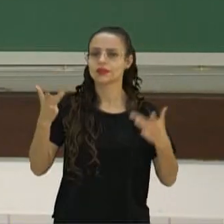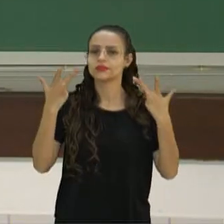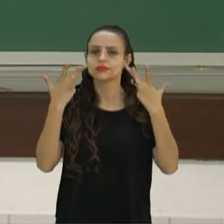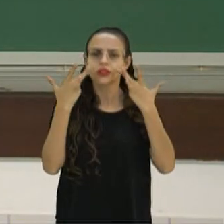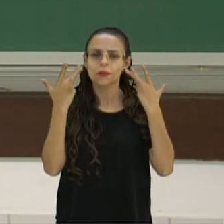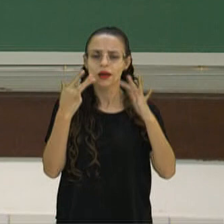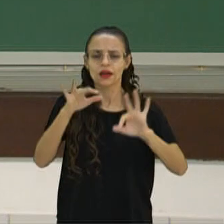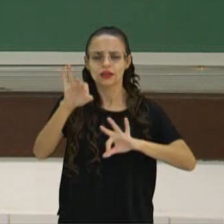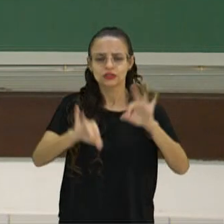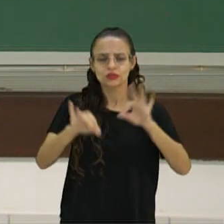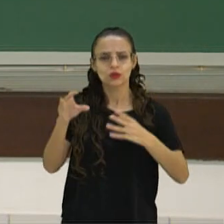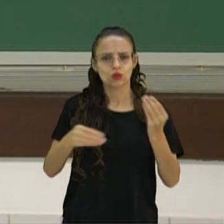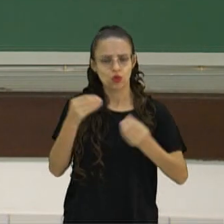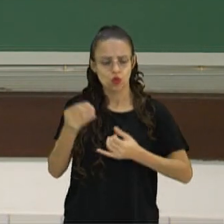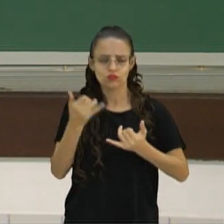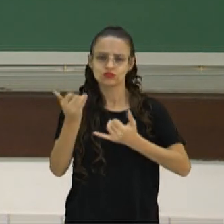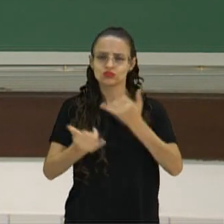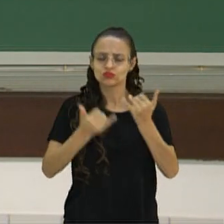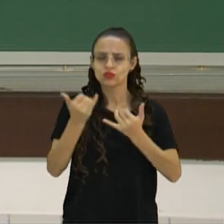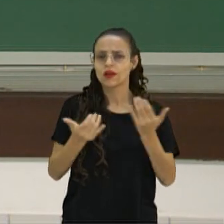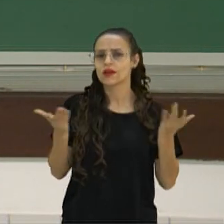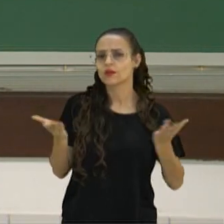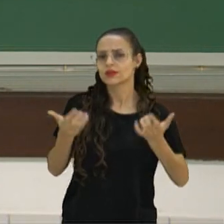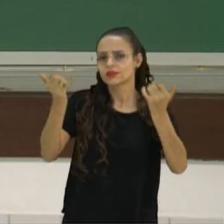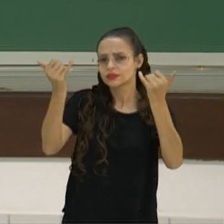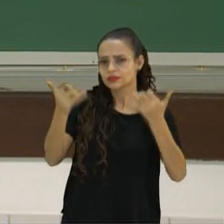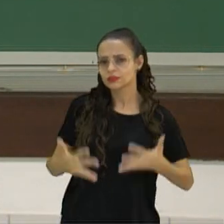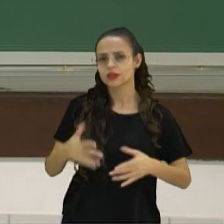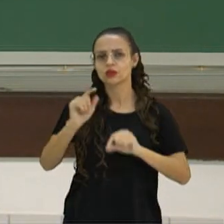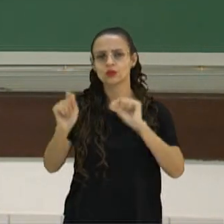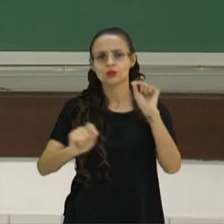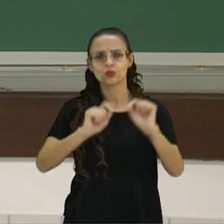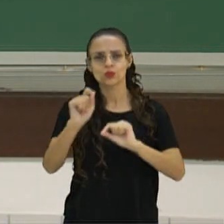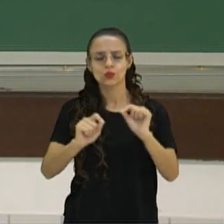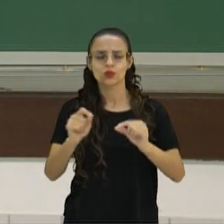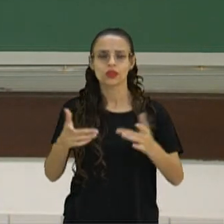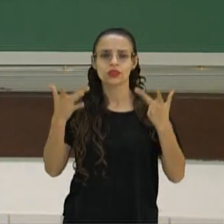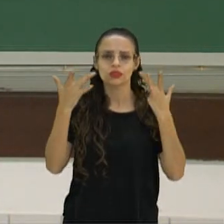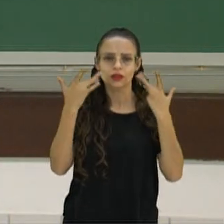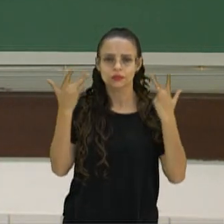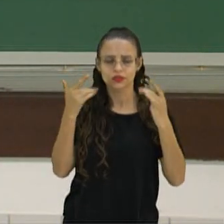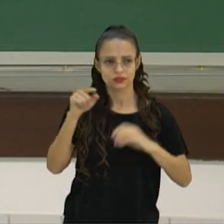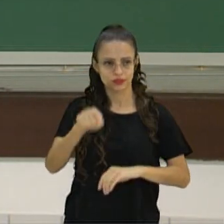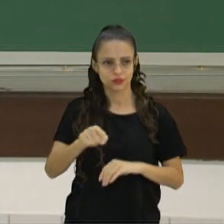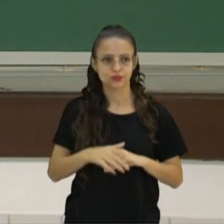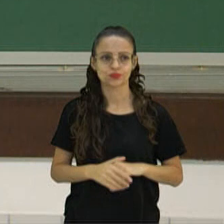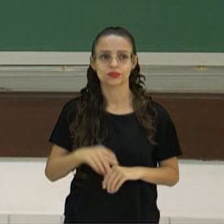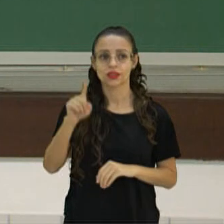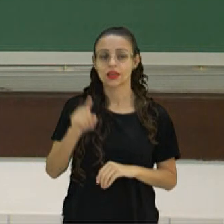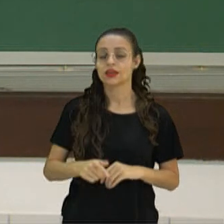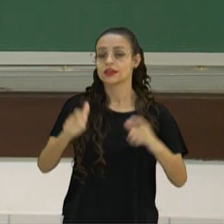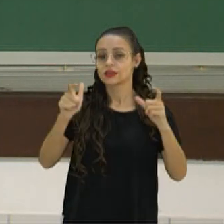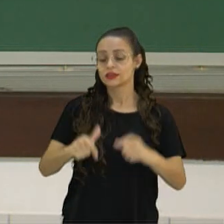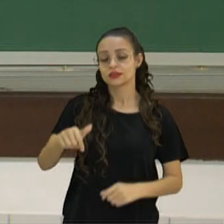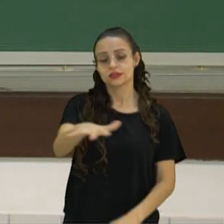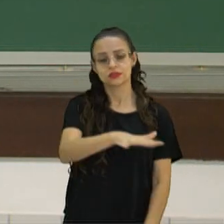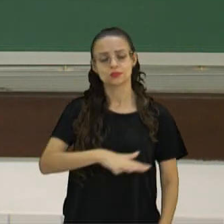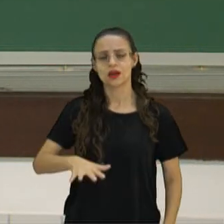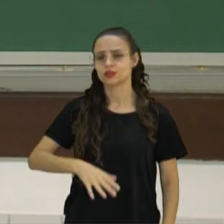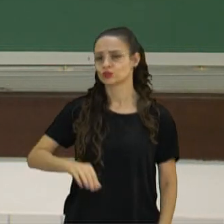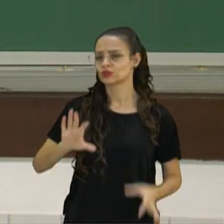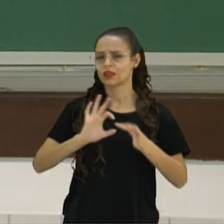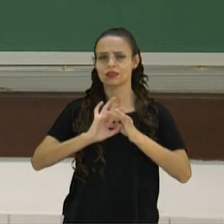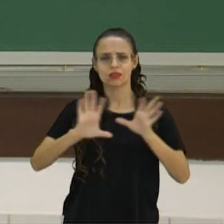né? Então nós falamos sobre os jogos dramáticos, agora vamos falar sobre a dramatização. Então, a dramatização é o espaço para a